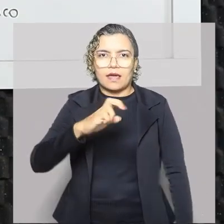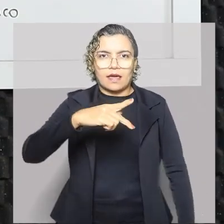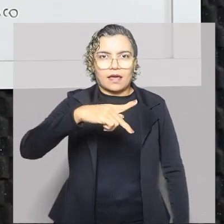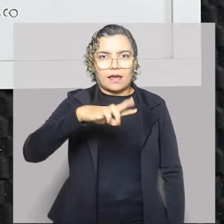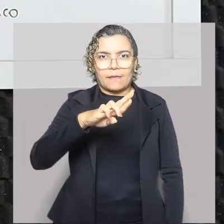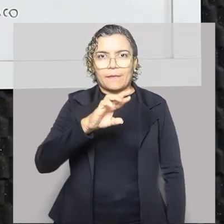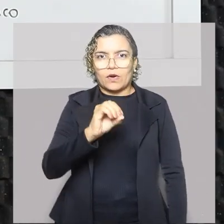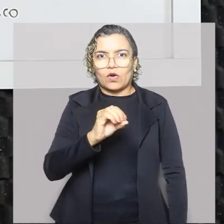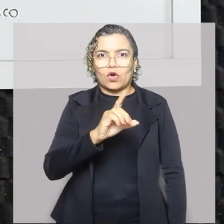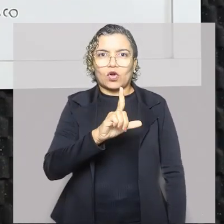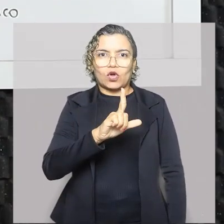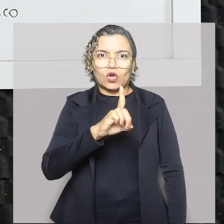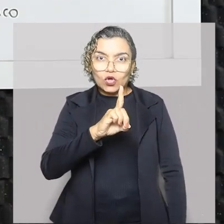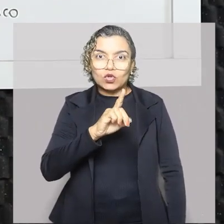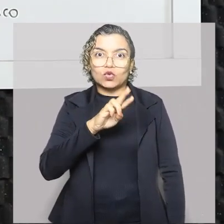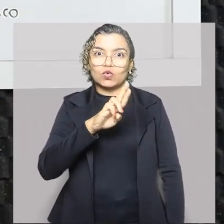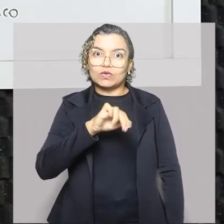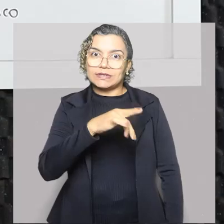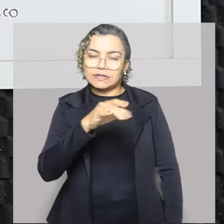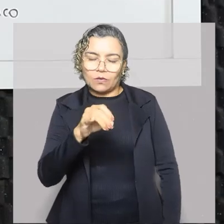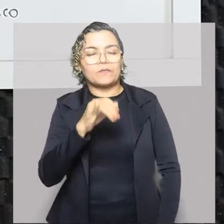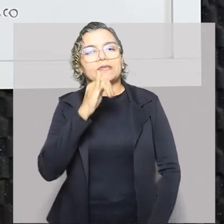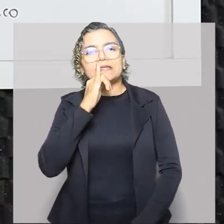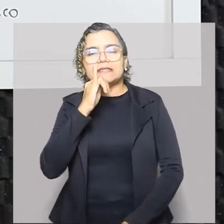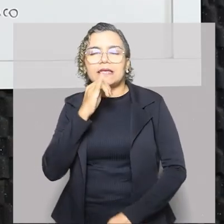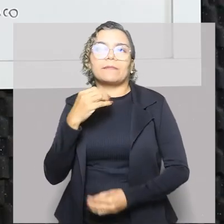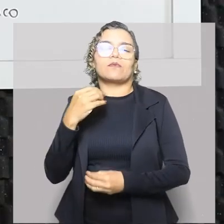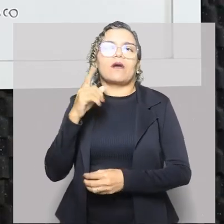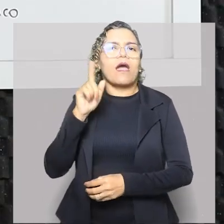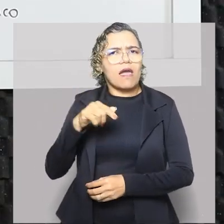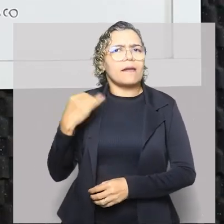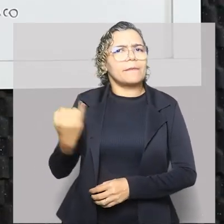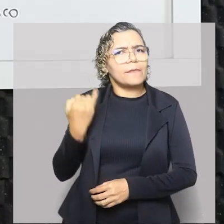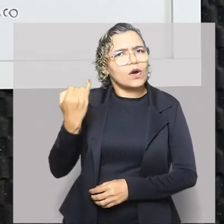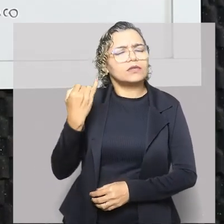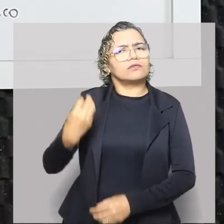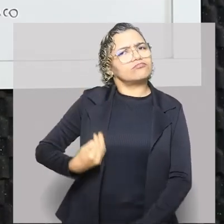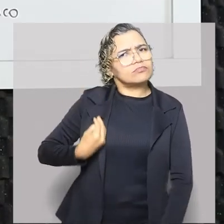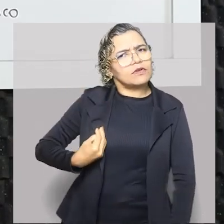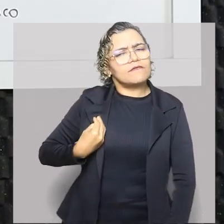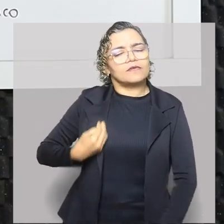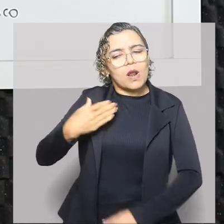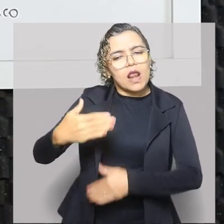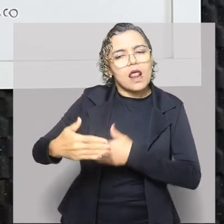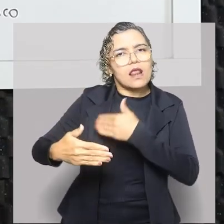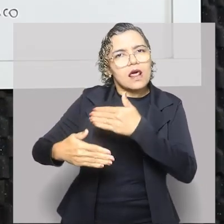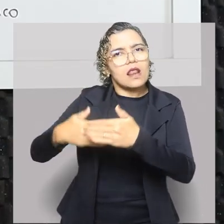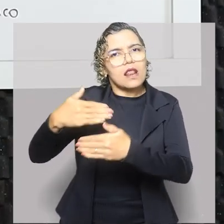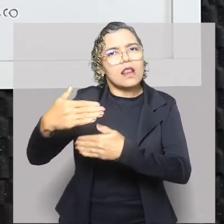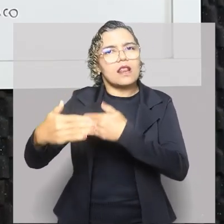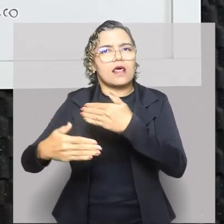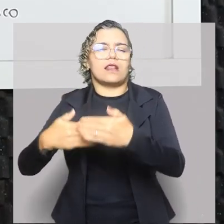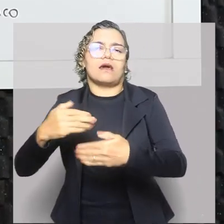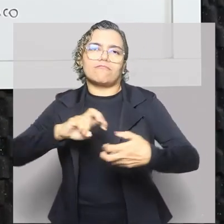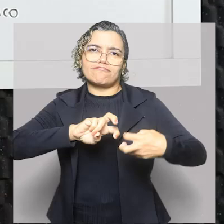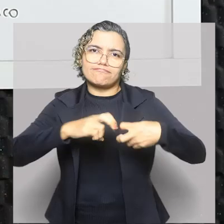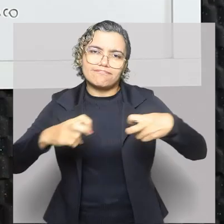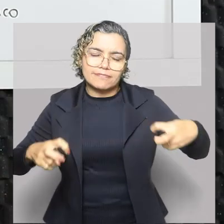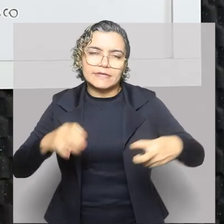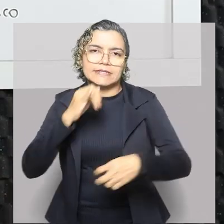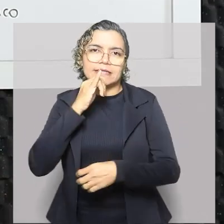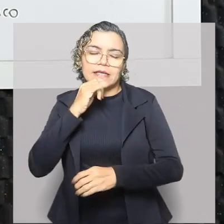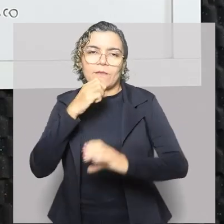tem que conseguir se reproduzir. Faz parte dos processos vitais, né, dos organismos, se reproduzir, passar